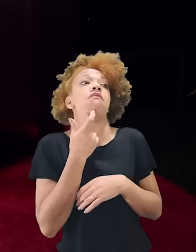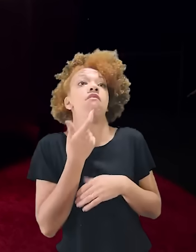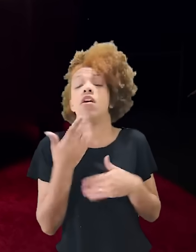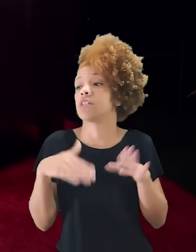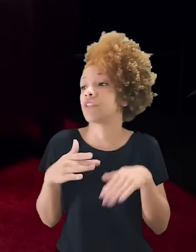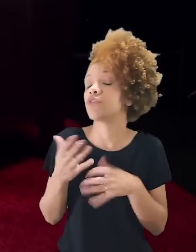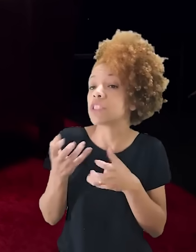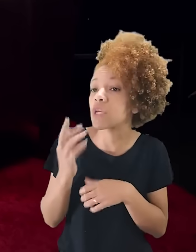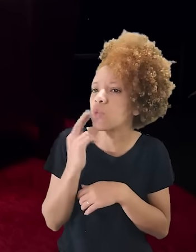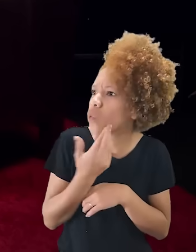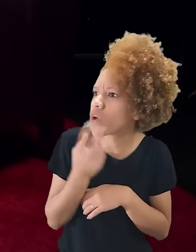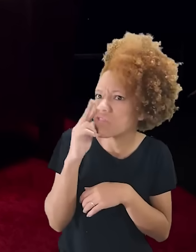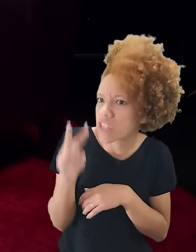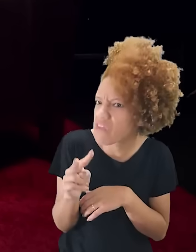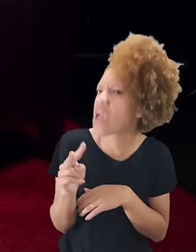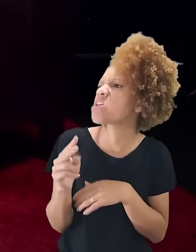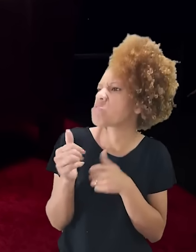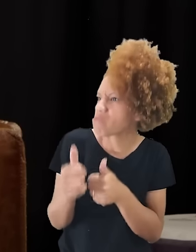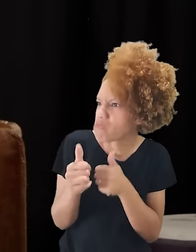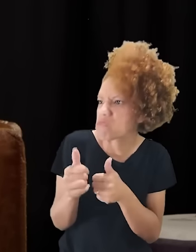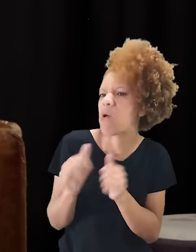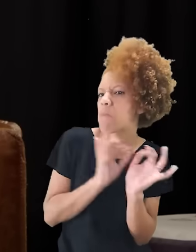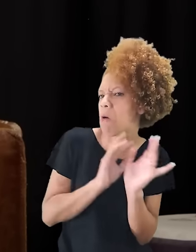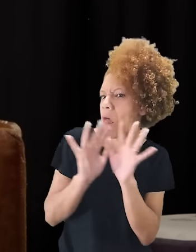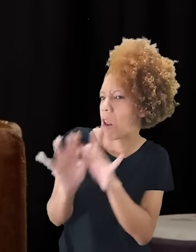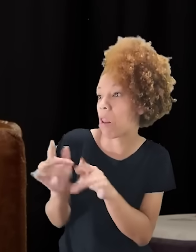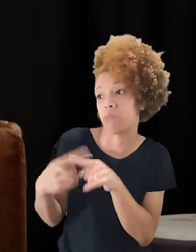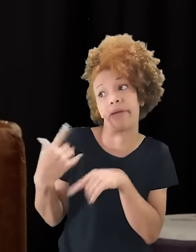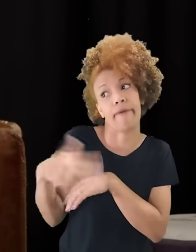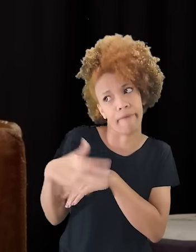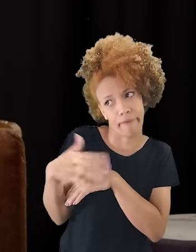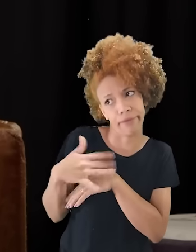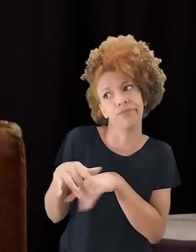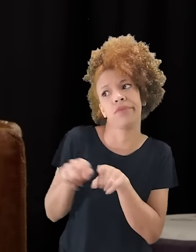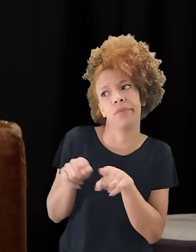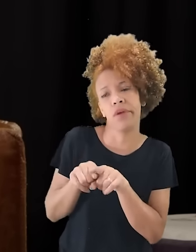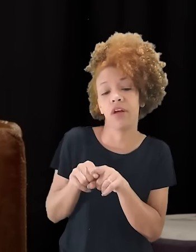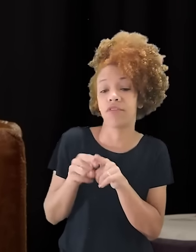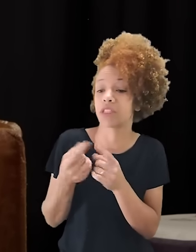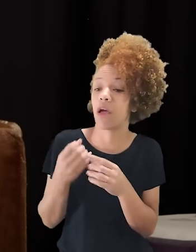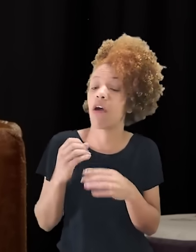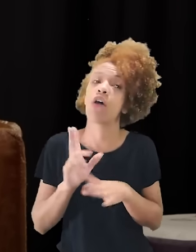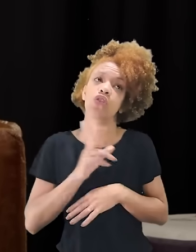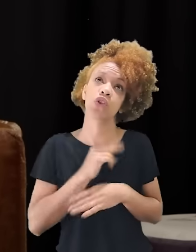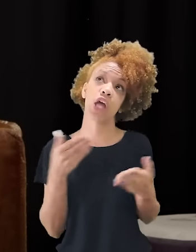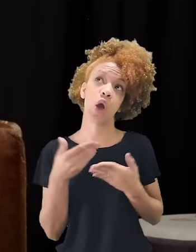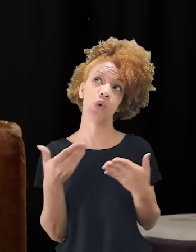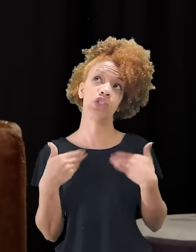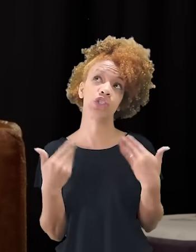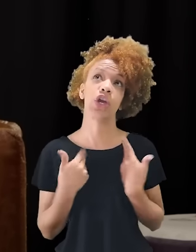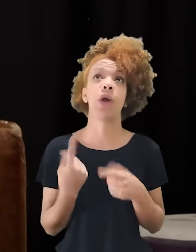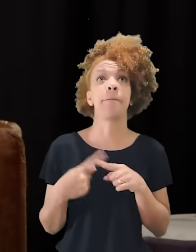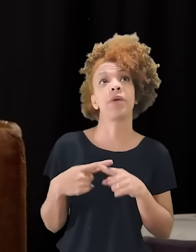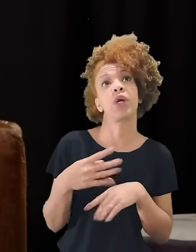restaurante X que você vê que é muito badalado lá porque geralmente é muito caro também né Aí você posta ai hoje eu tô super animada